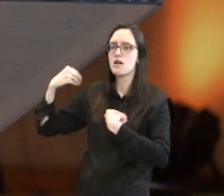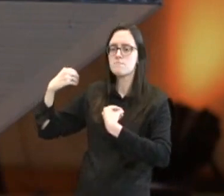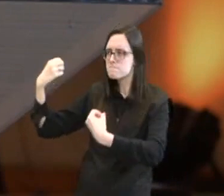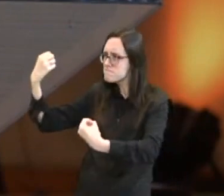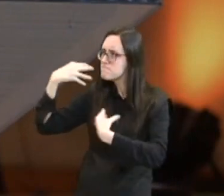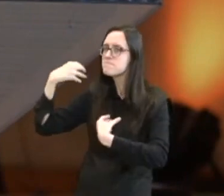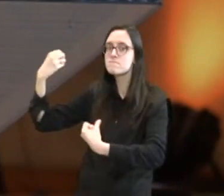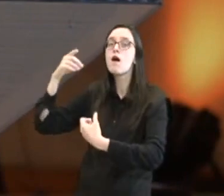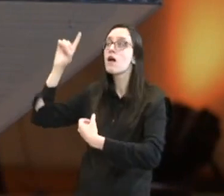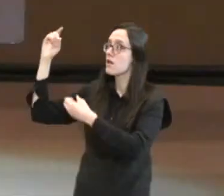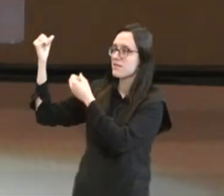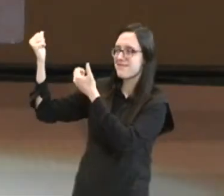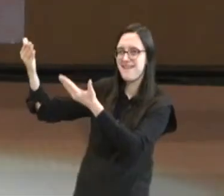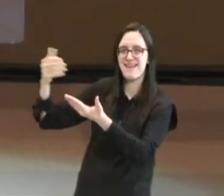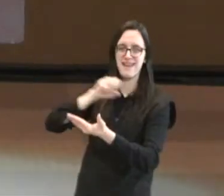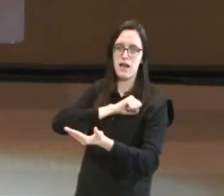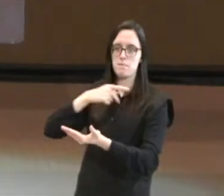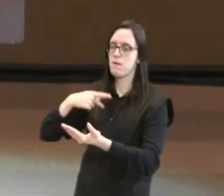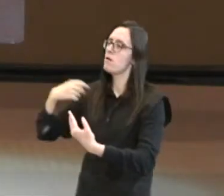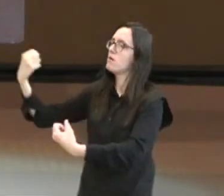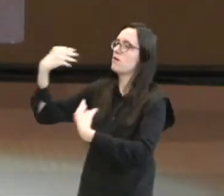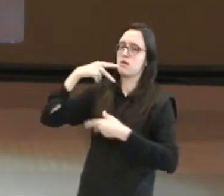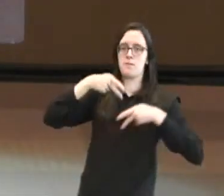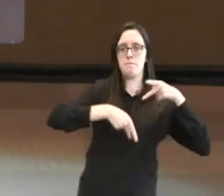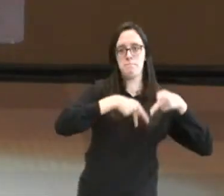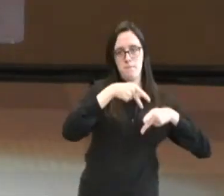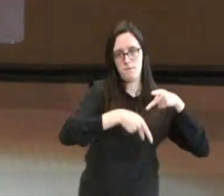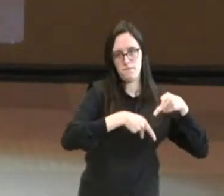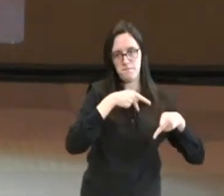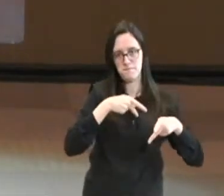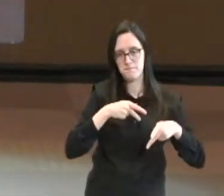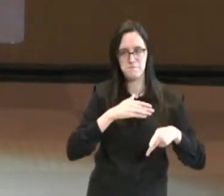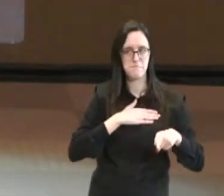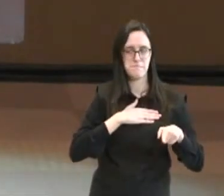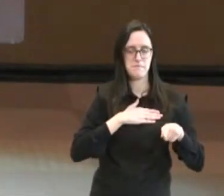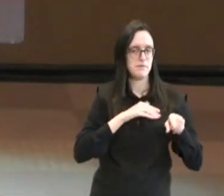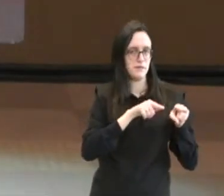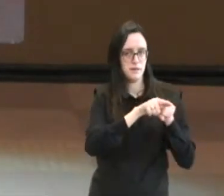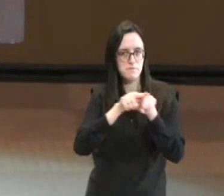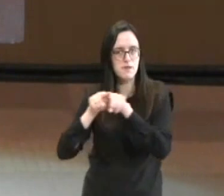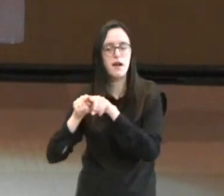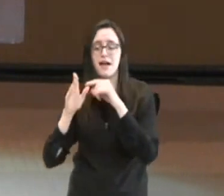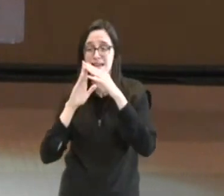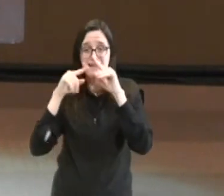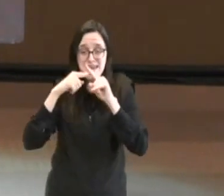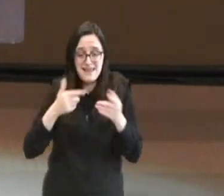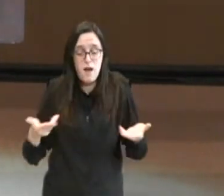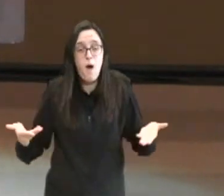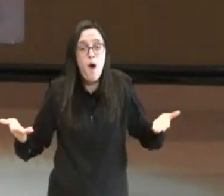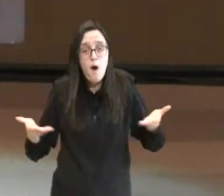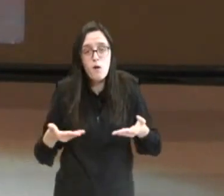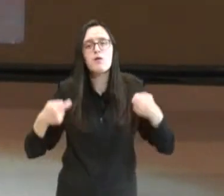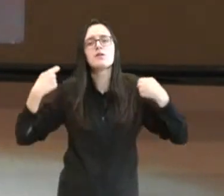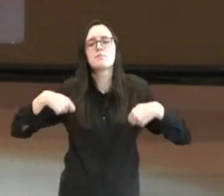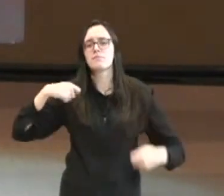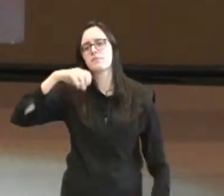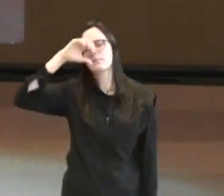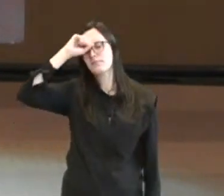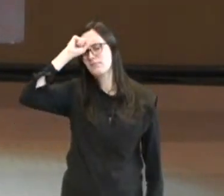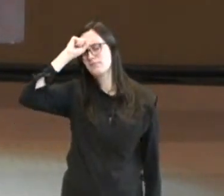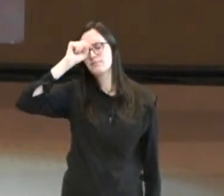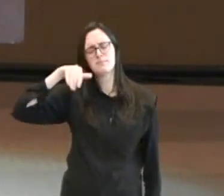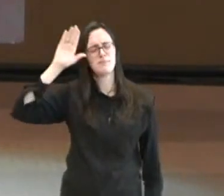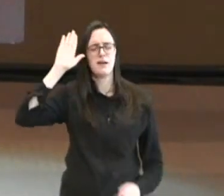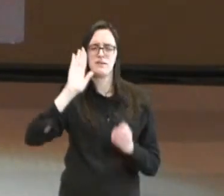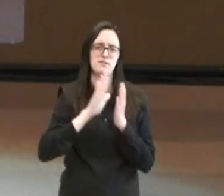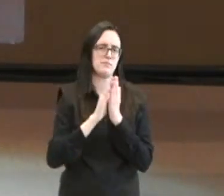os apóstolos. Meus irmãos, como a igreja de hoje precisa do conhecimento da